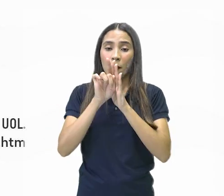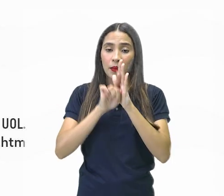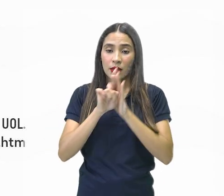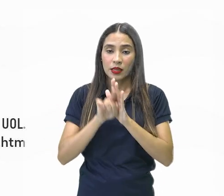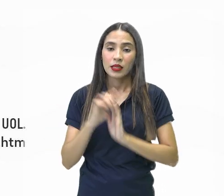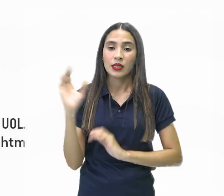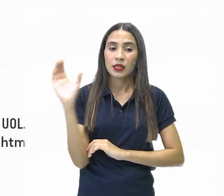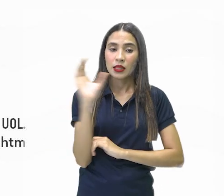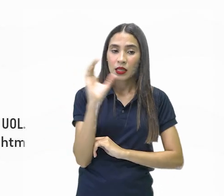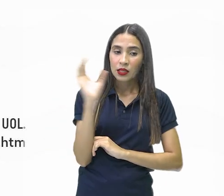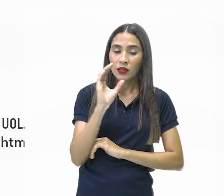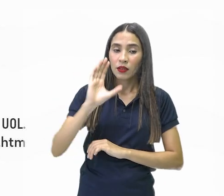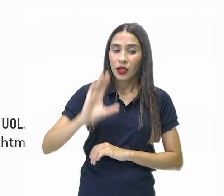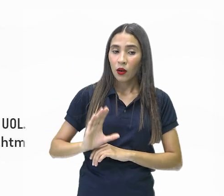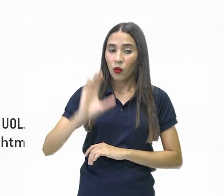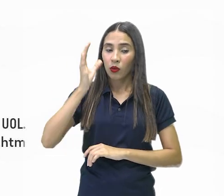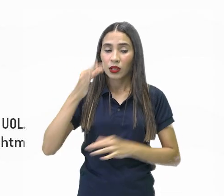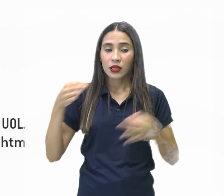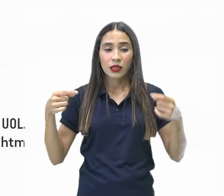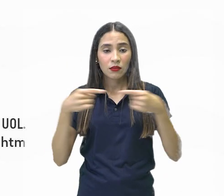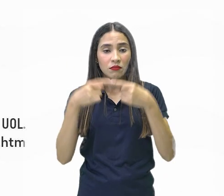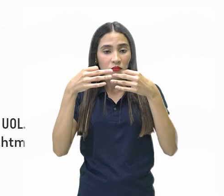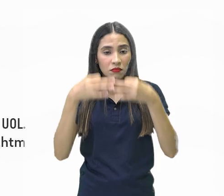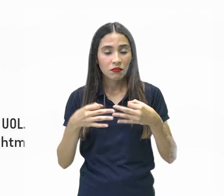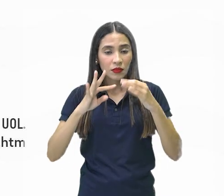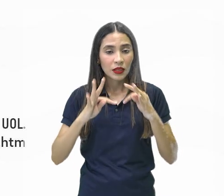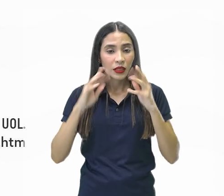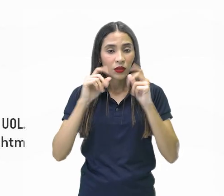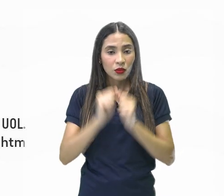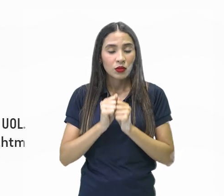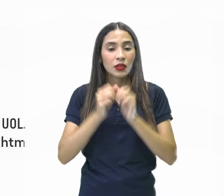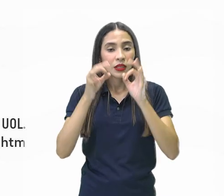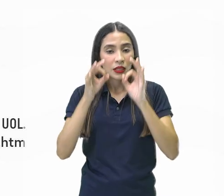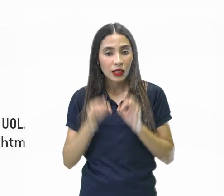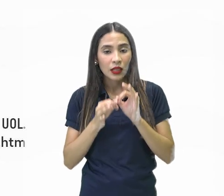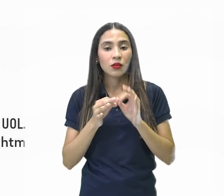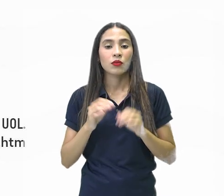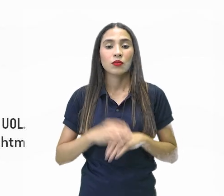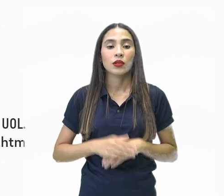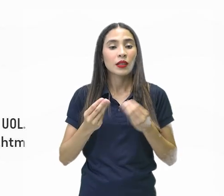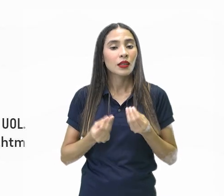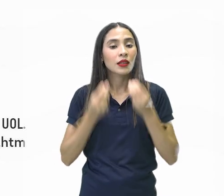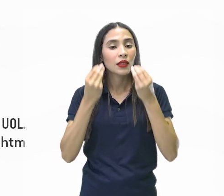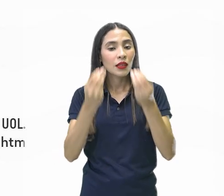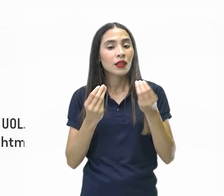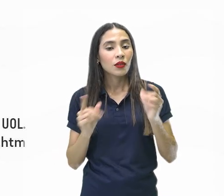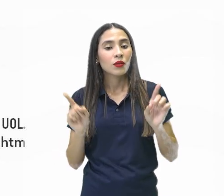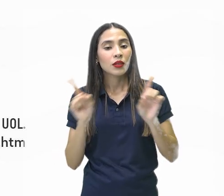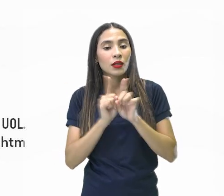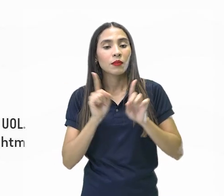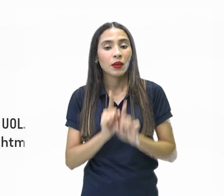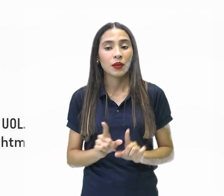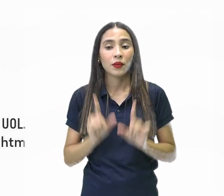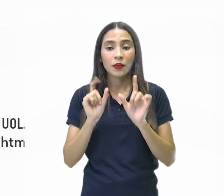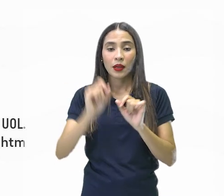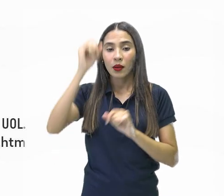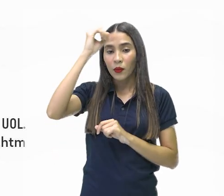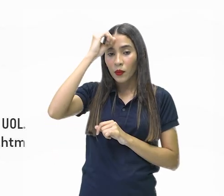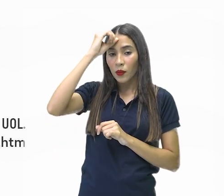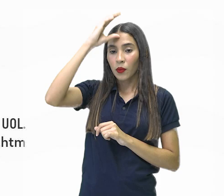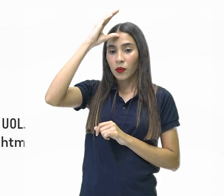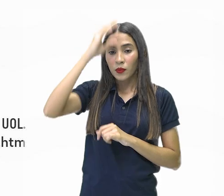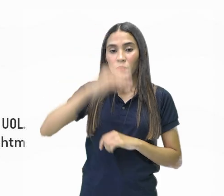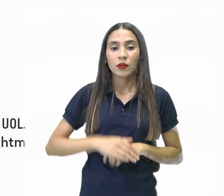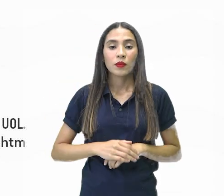trabalho científico ocorra da melhor forma, proporcionando um conhecimento